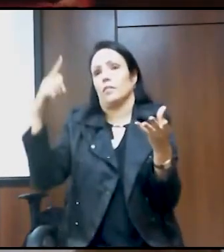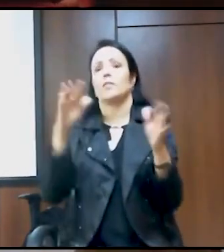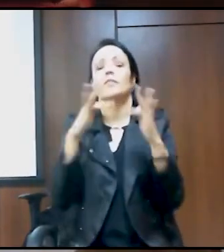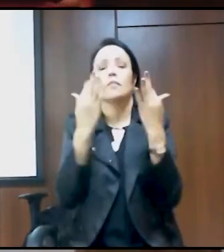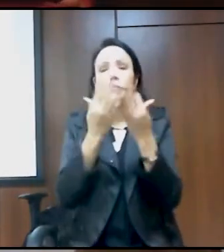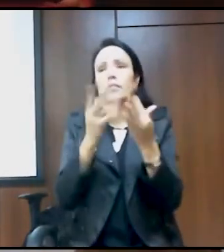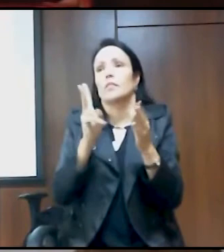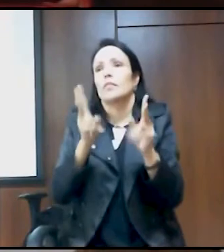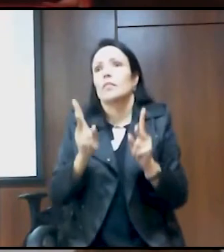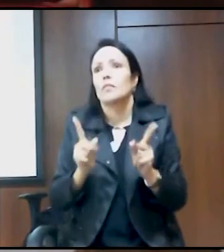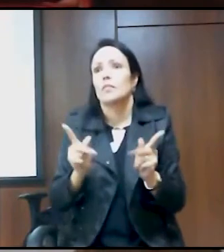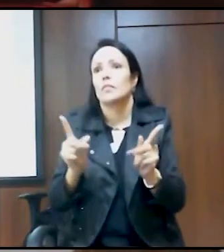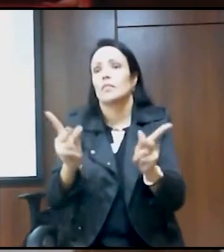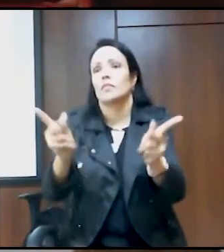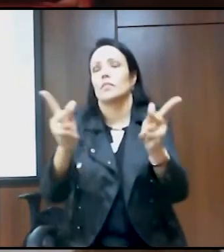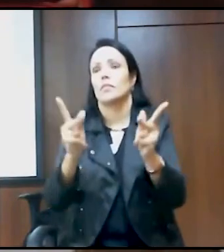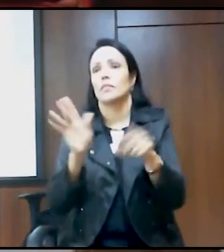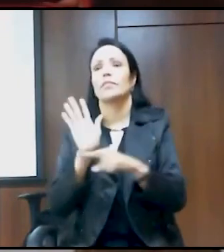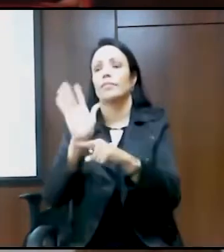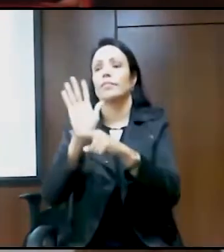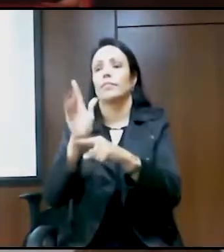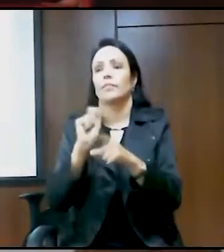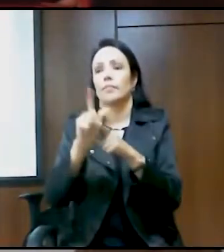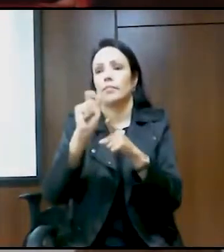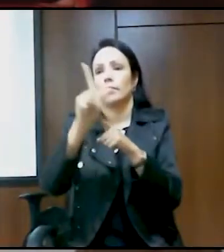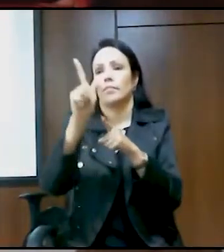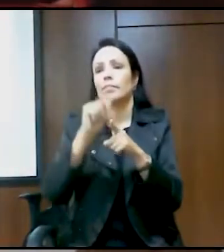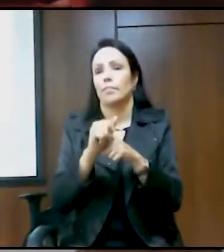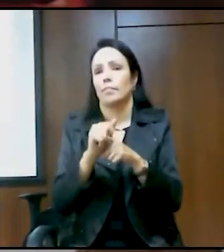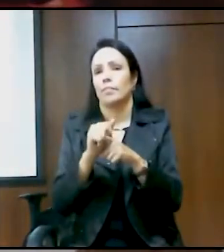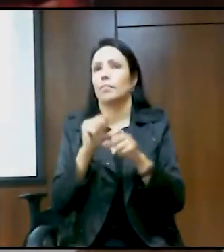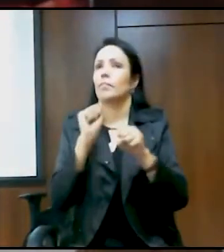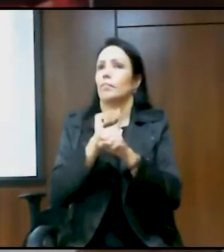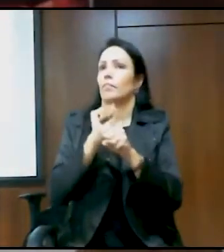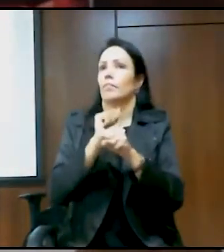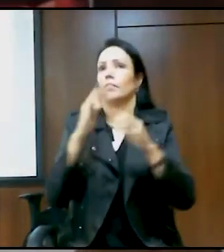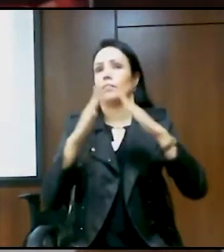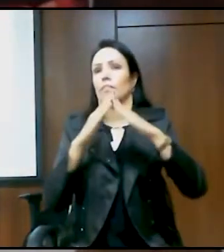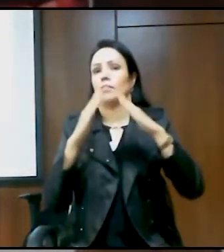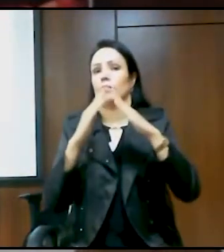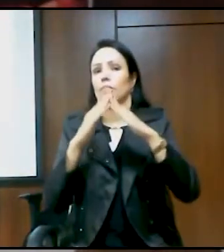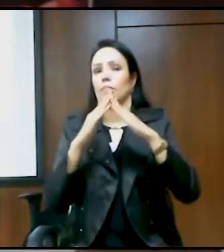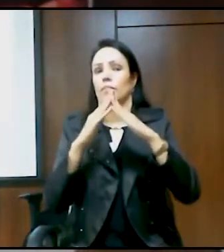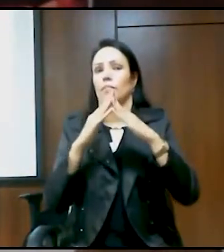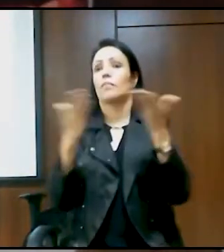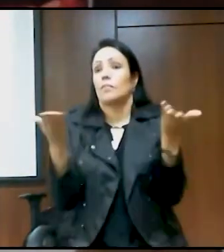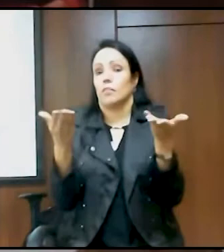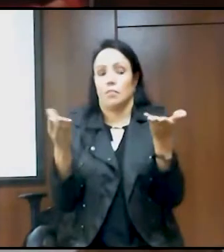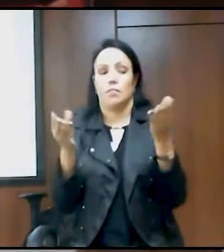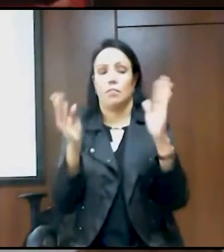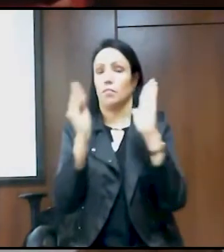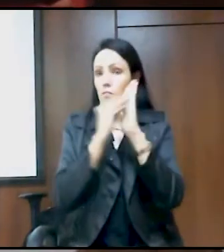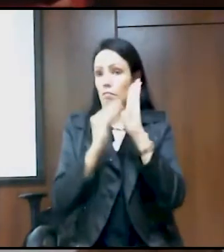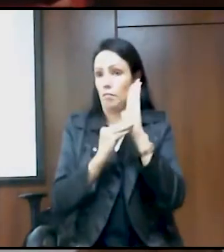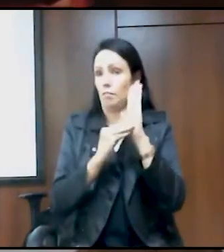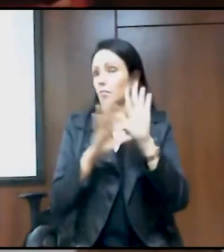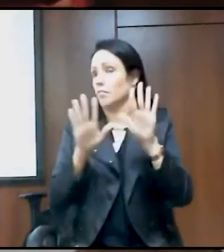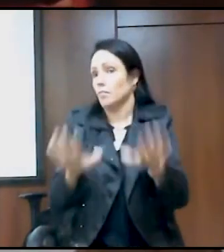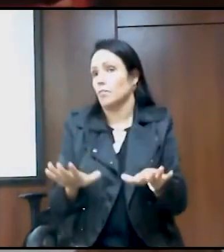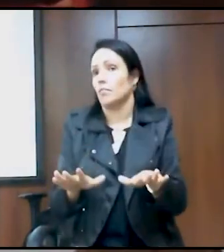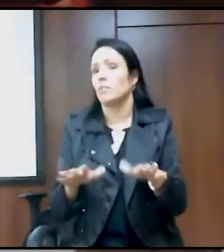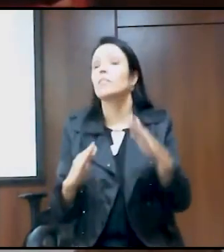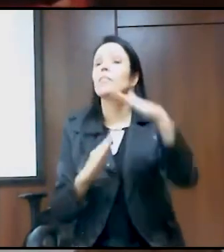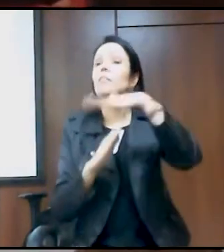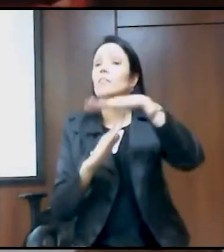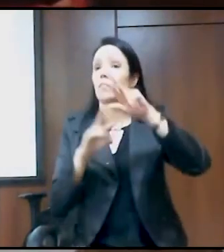para sempre no auxílio aluguel esperando uma casa, né? Porque hoje o que está colocado é isso, né? São 5 modalidades de